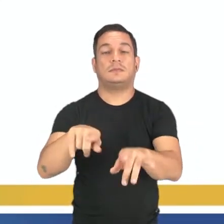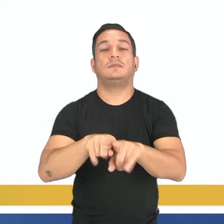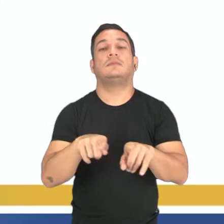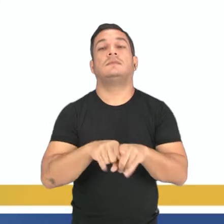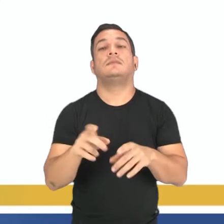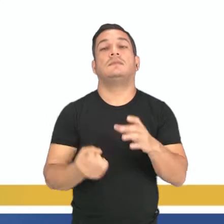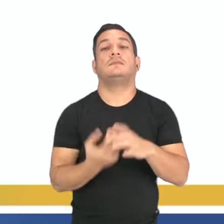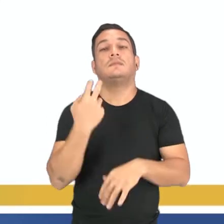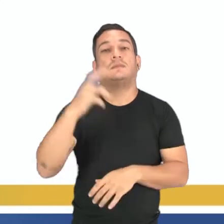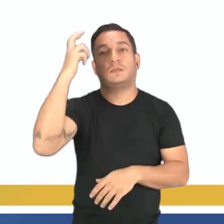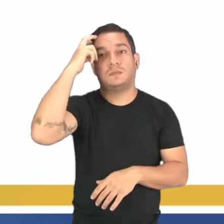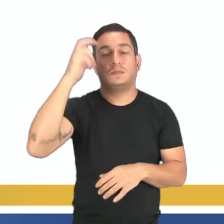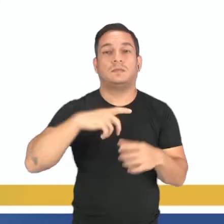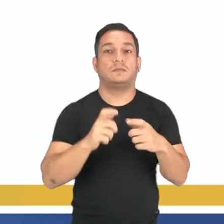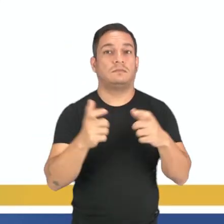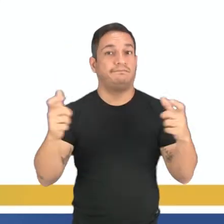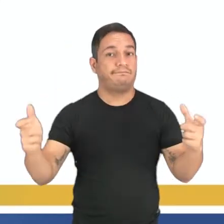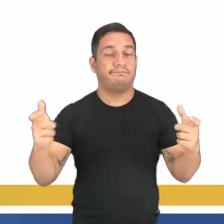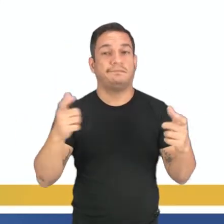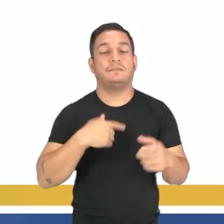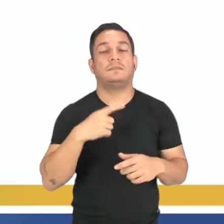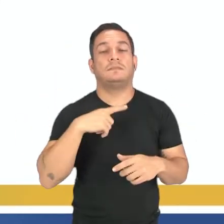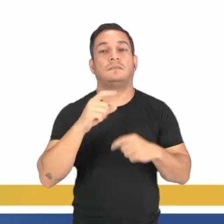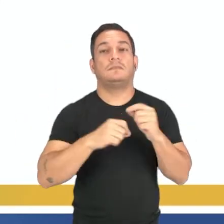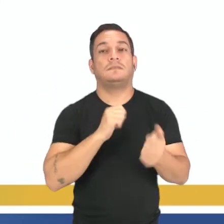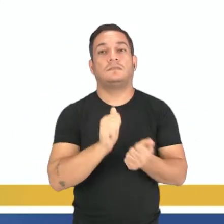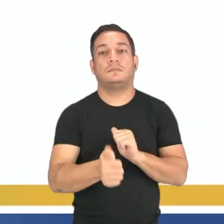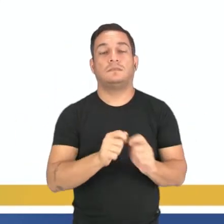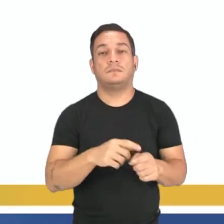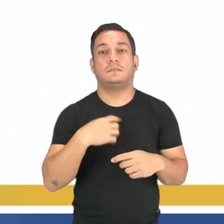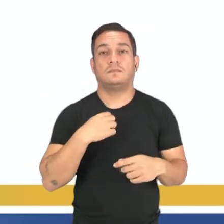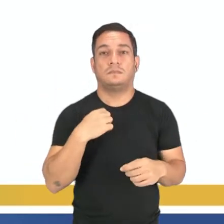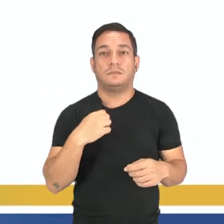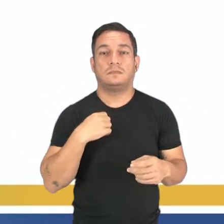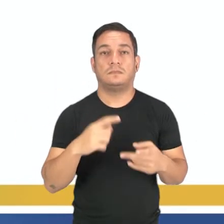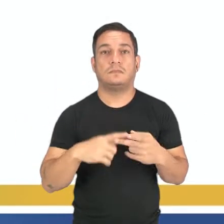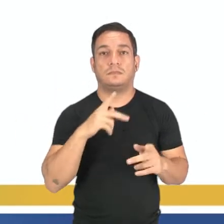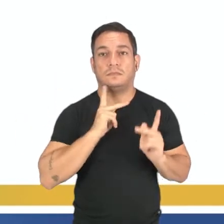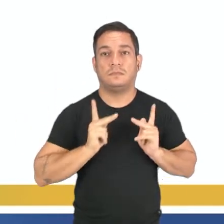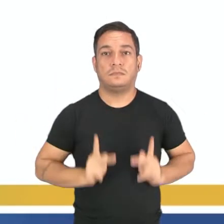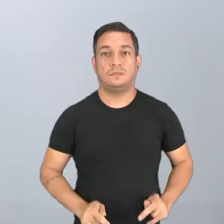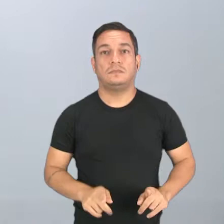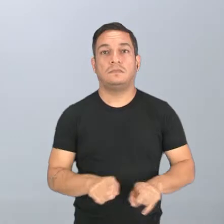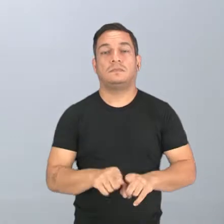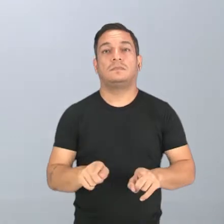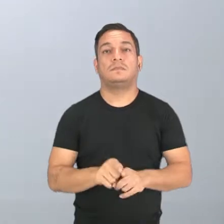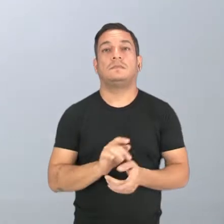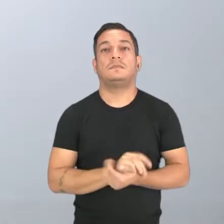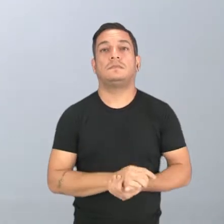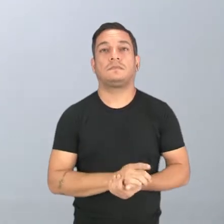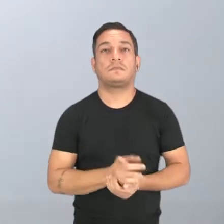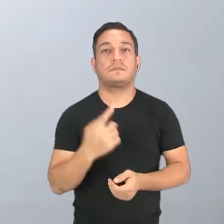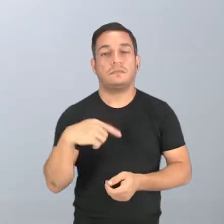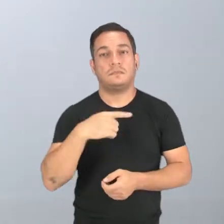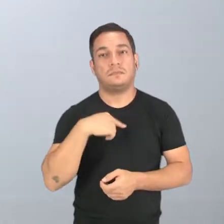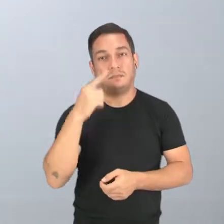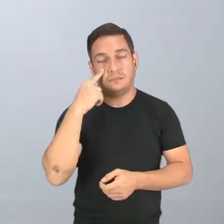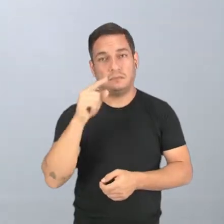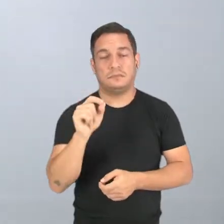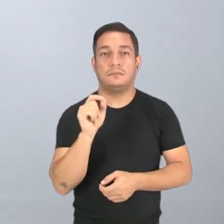desenvolvida uma cultura urbana mais ampla, né? Envolvendo esportes, roupas e comportamentos. Então, como a gente pode